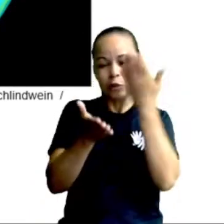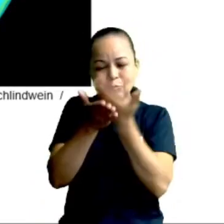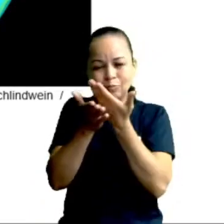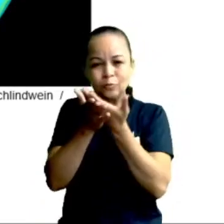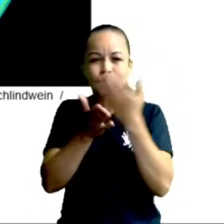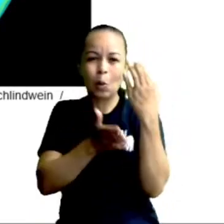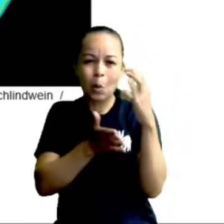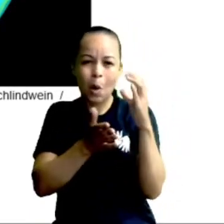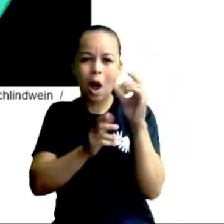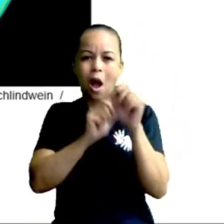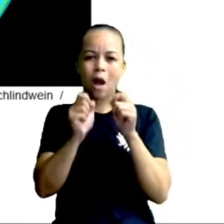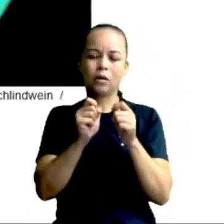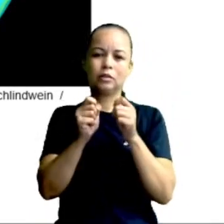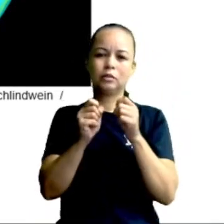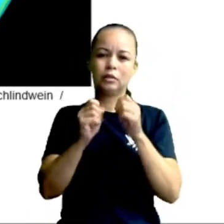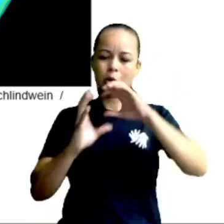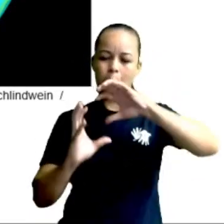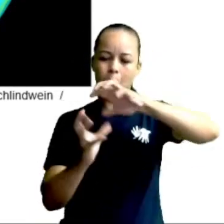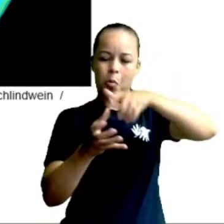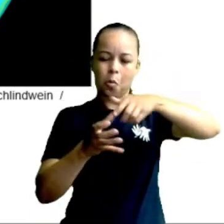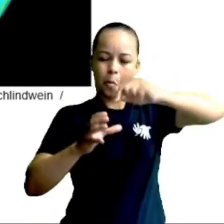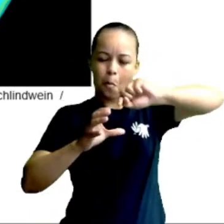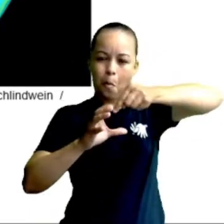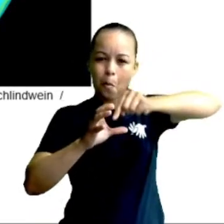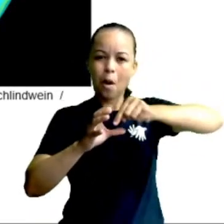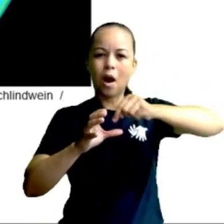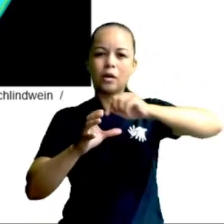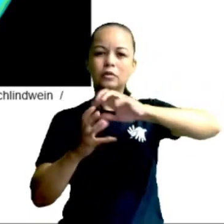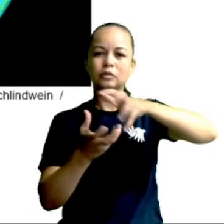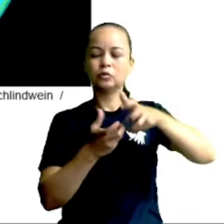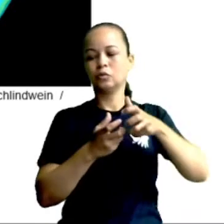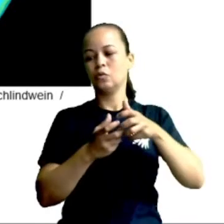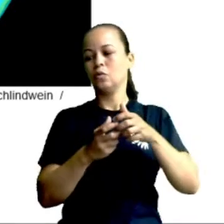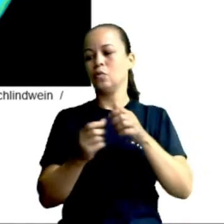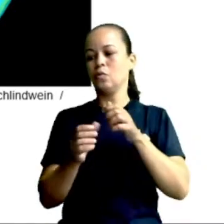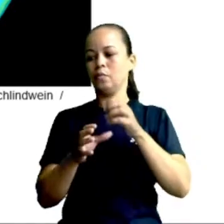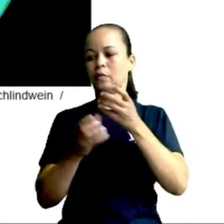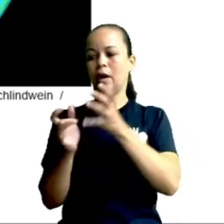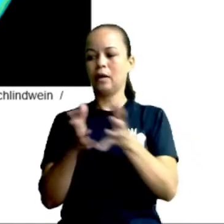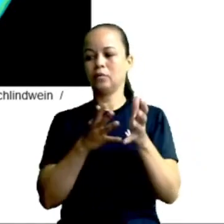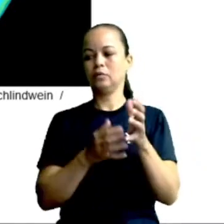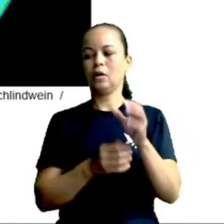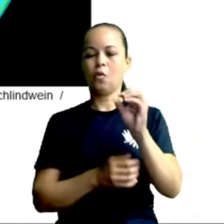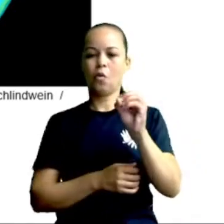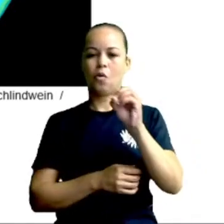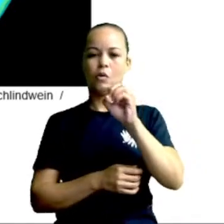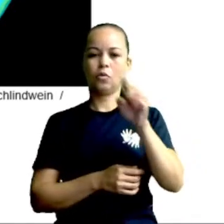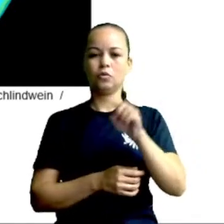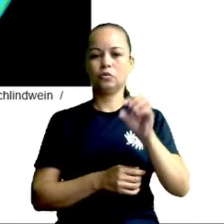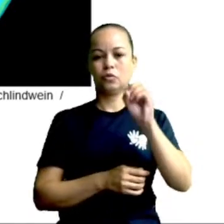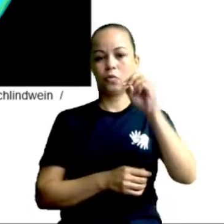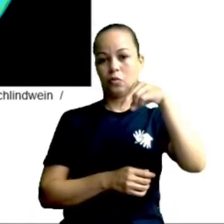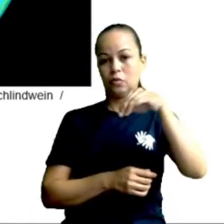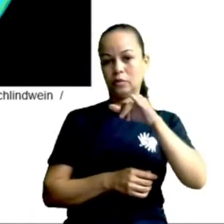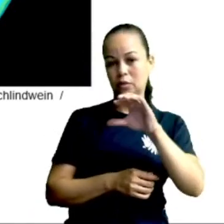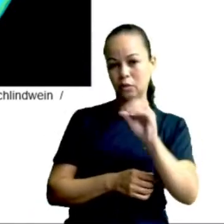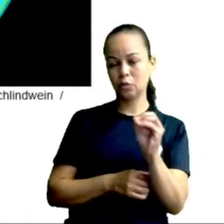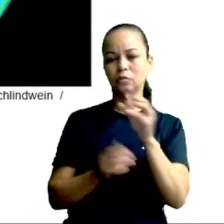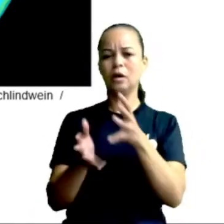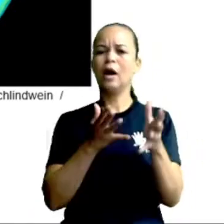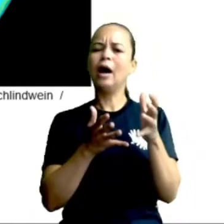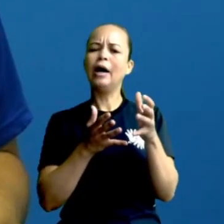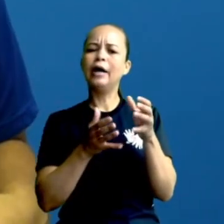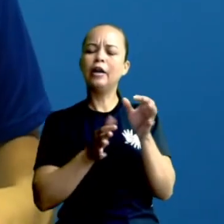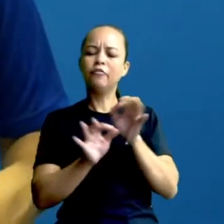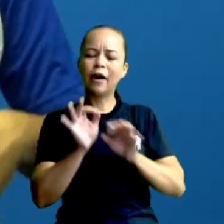uma poluição que vai afetar todo o ambiente, todo o nosso planeta, né? Ele vai desajustar aquilo que a gente tem